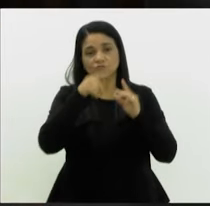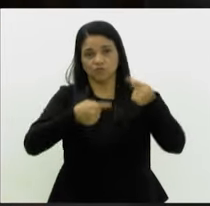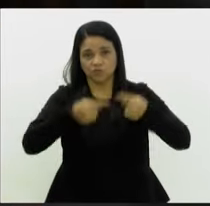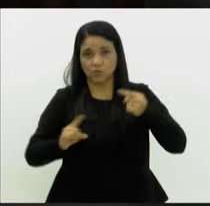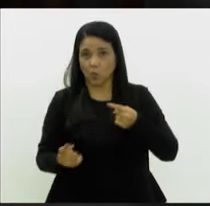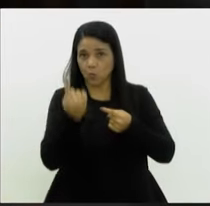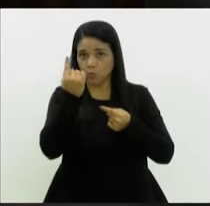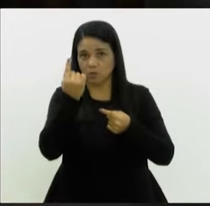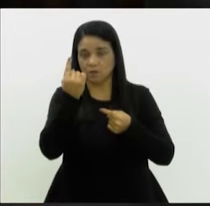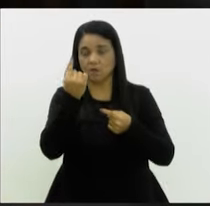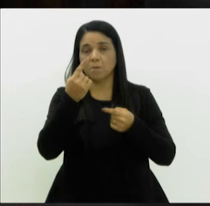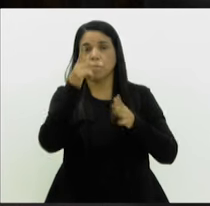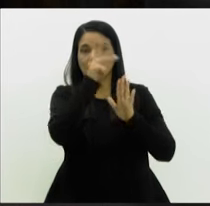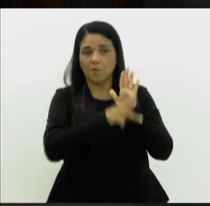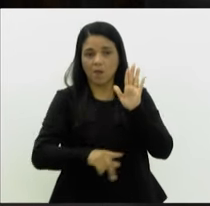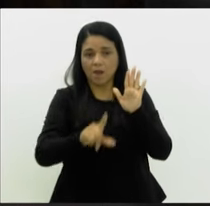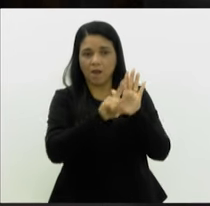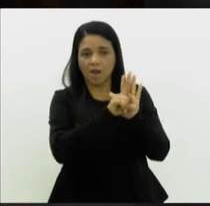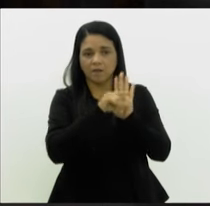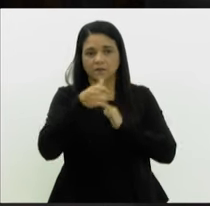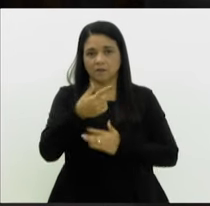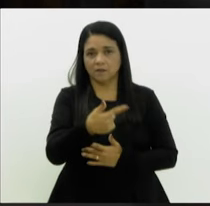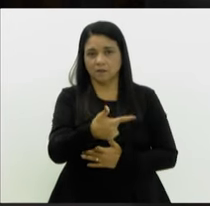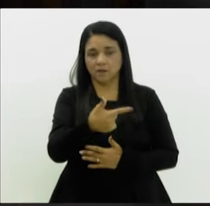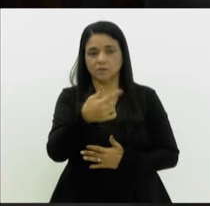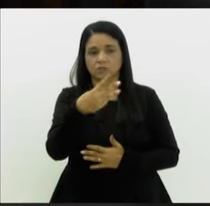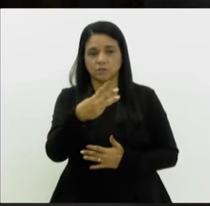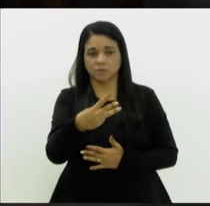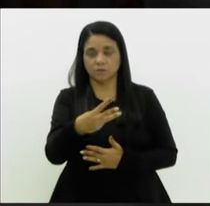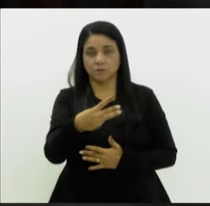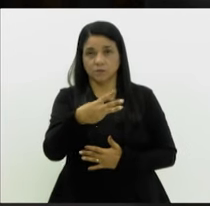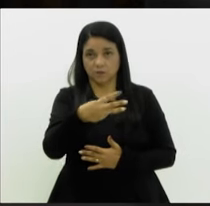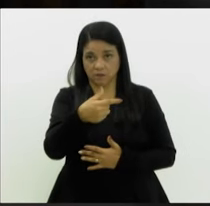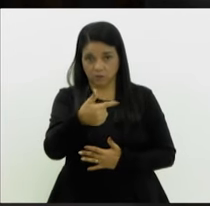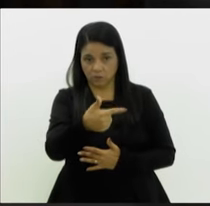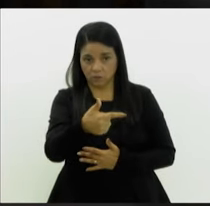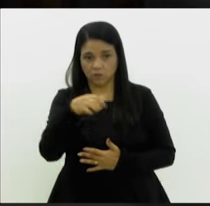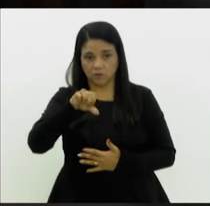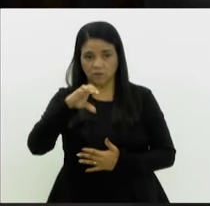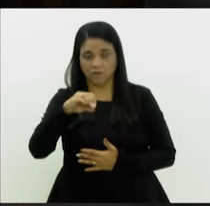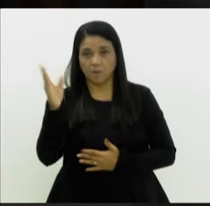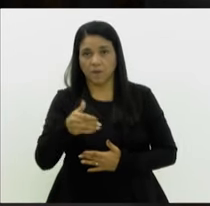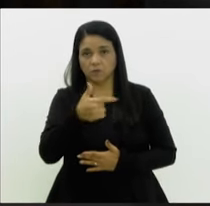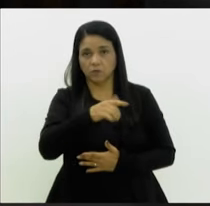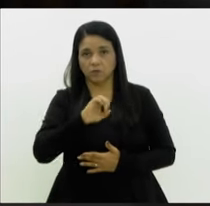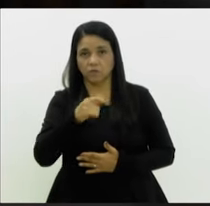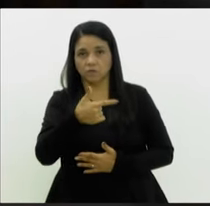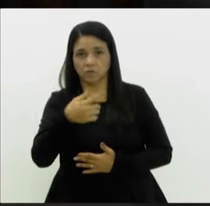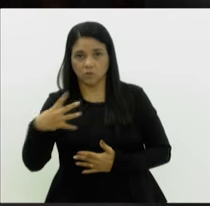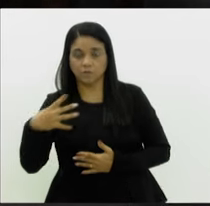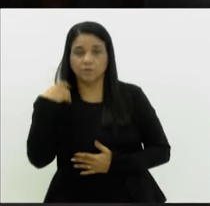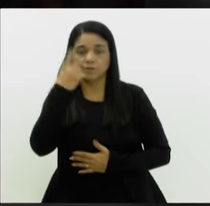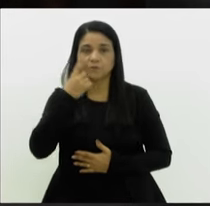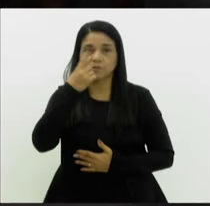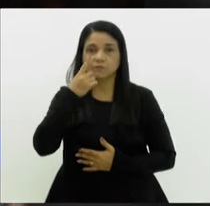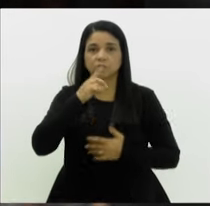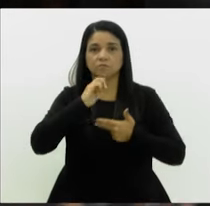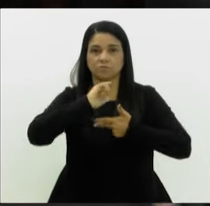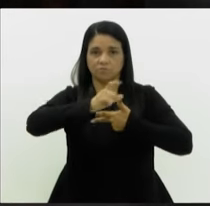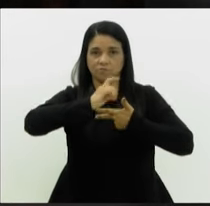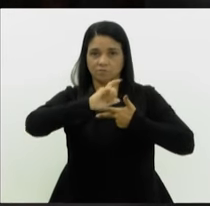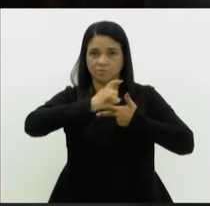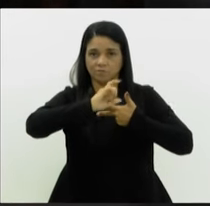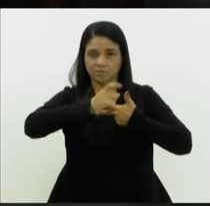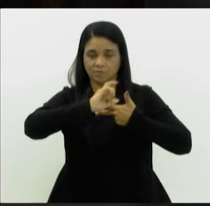única, projeto de lei número 3290 de 2024, de autoria do Poder